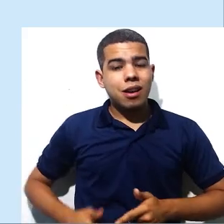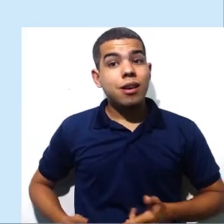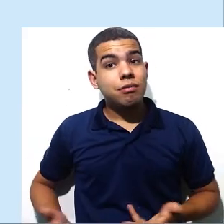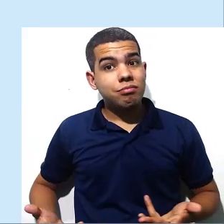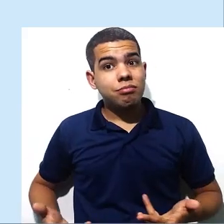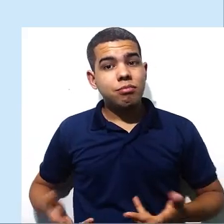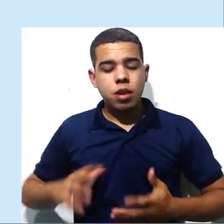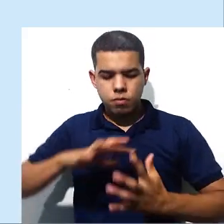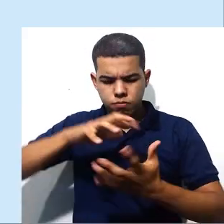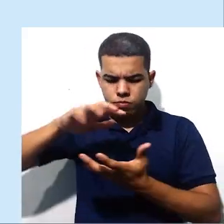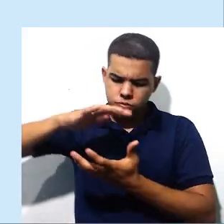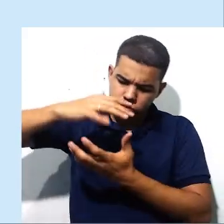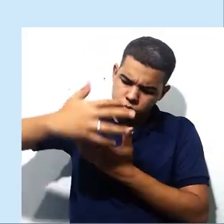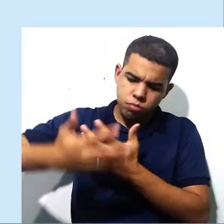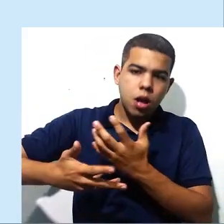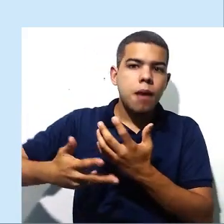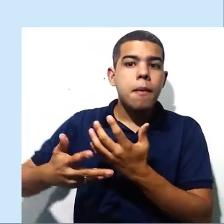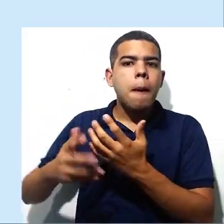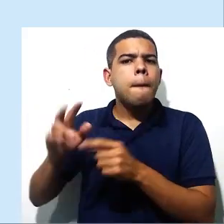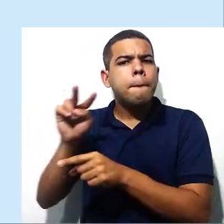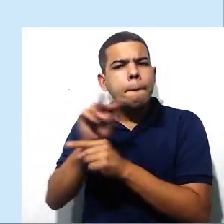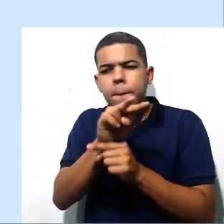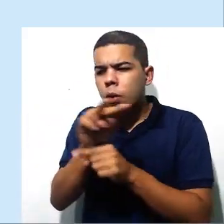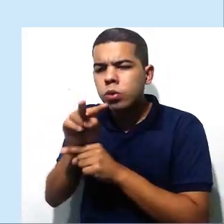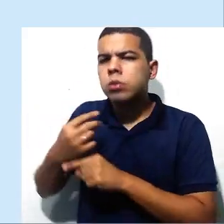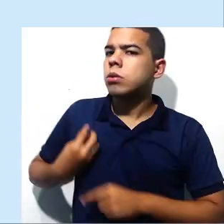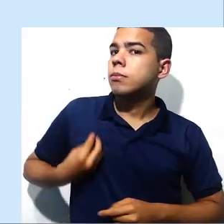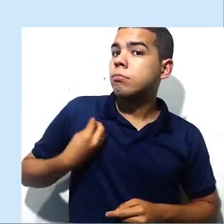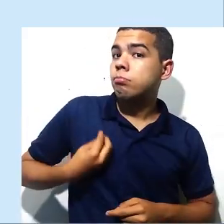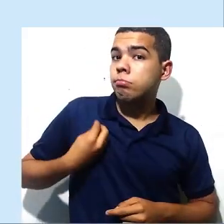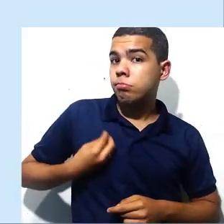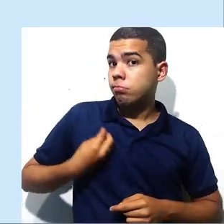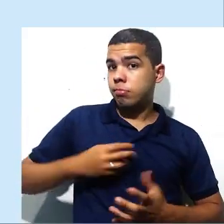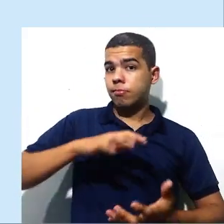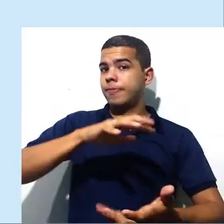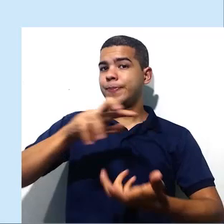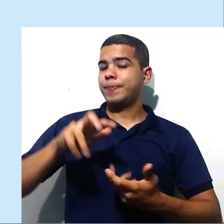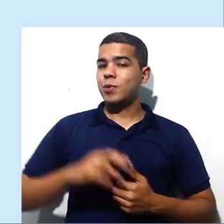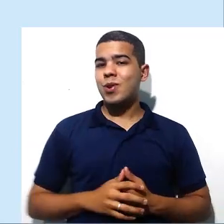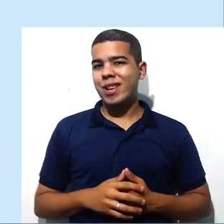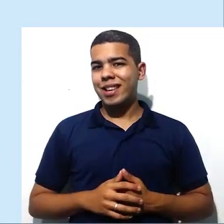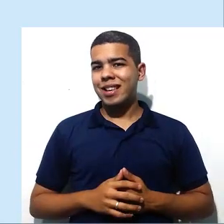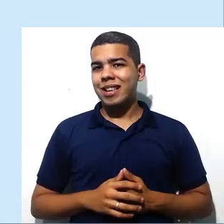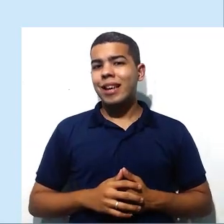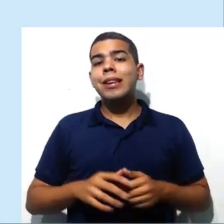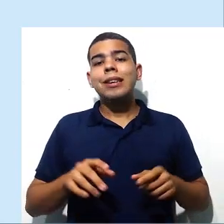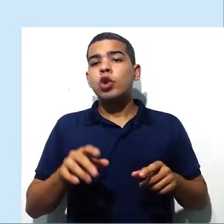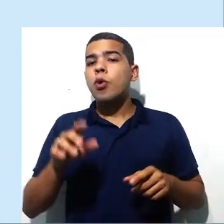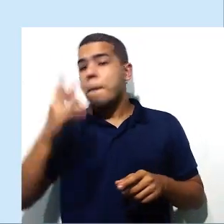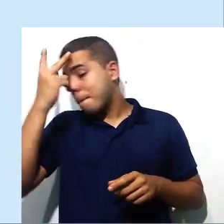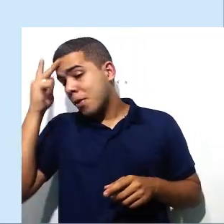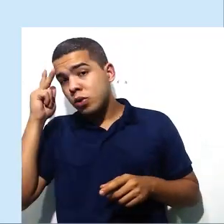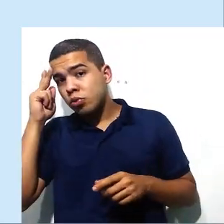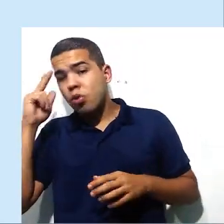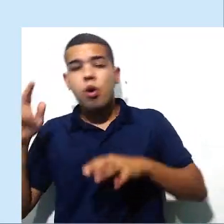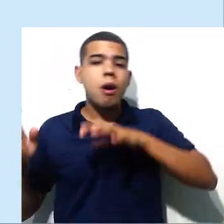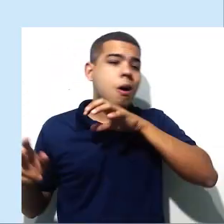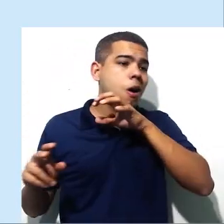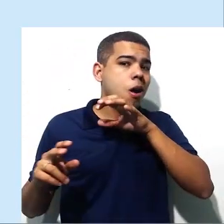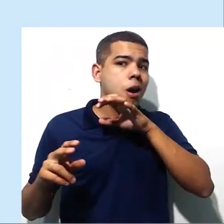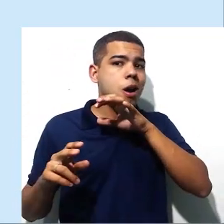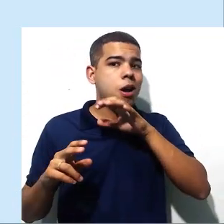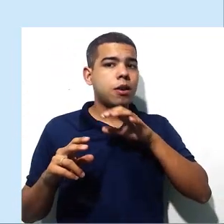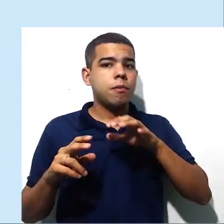grande buraco, ele também vai atingir a vida de outros animais, principalmente animais que